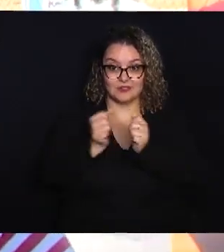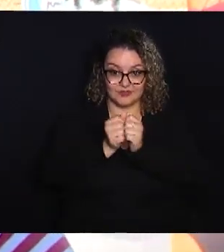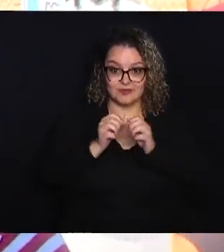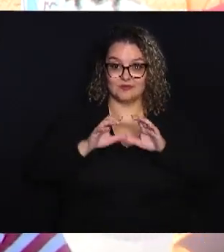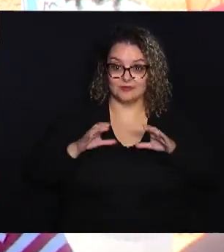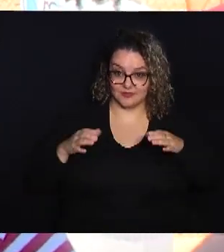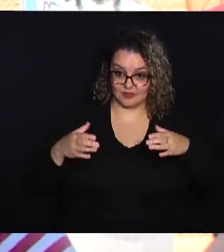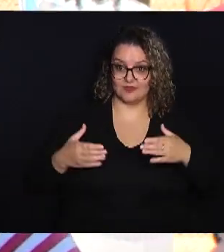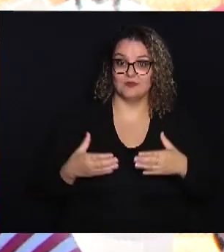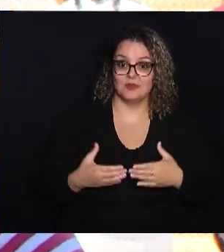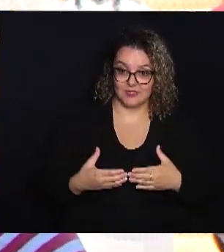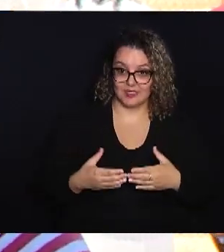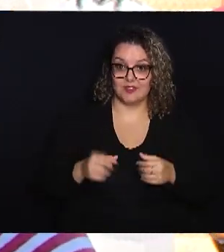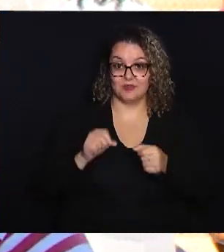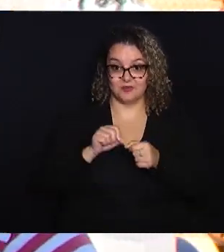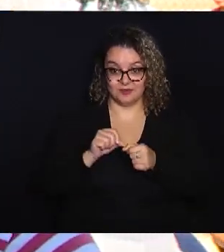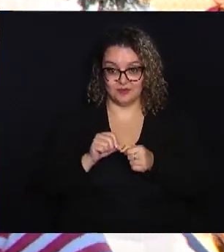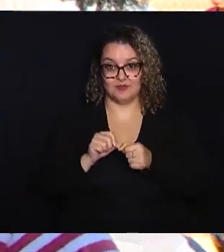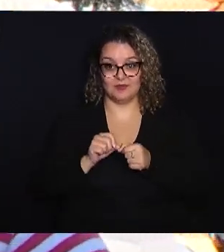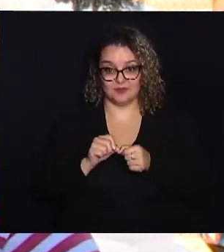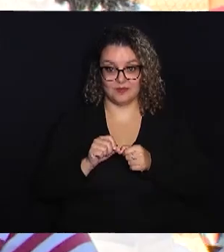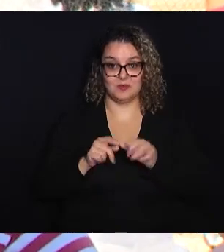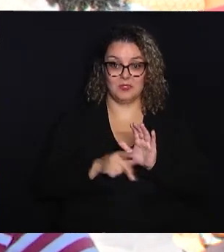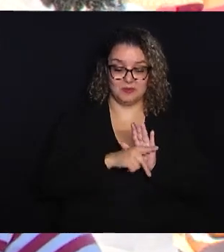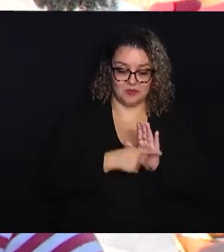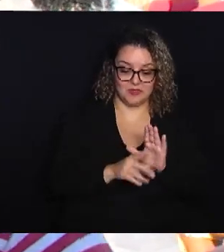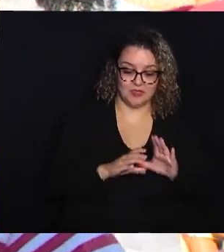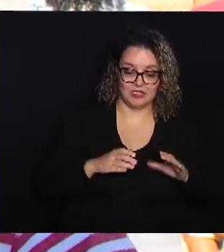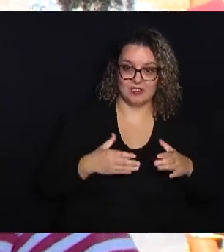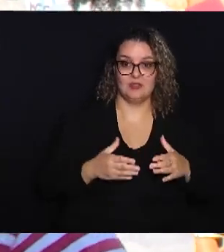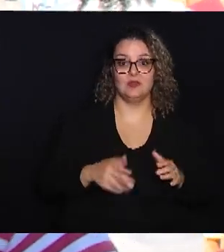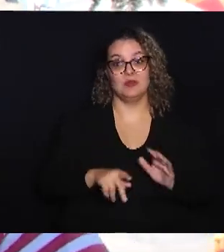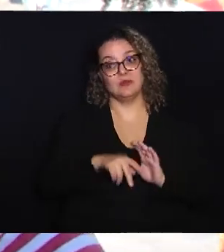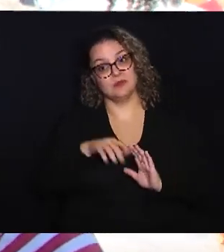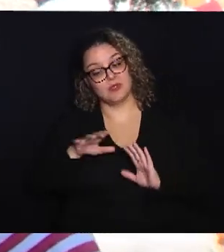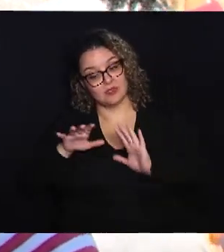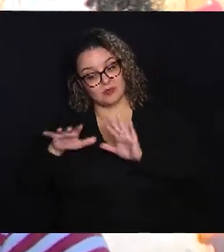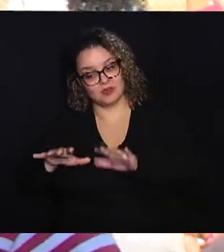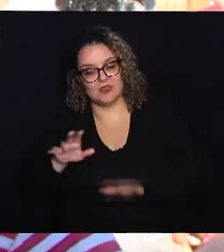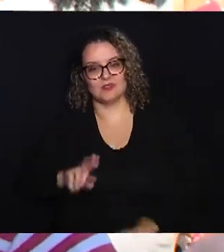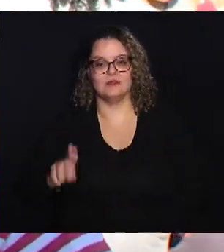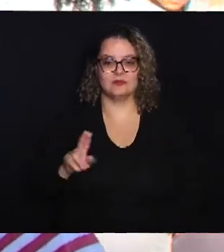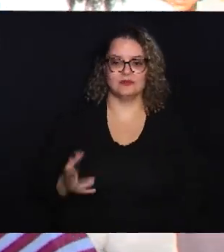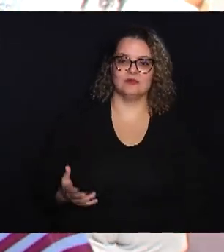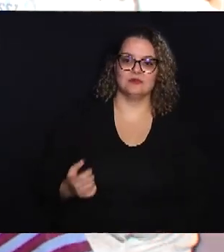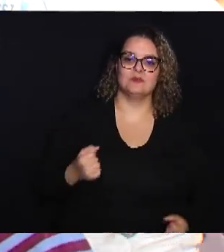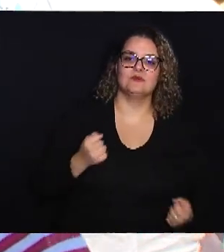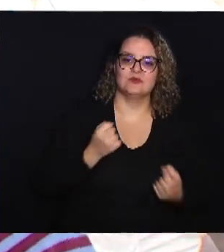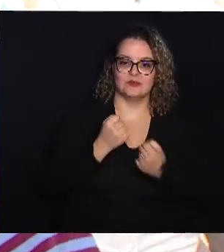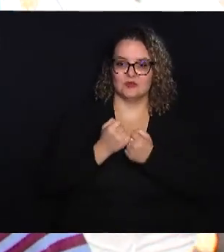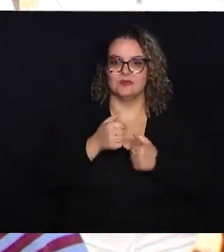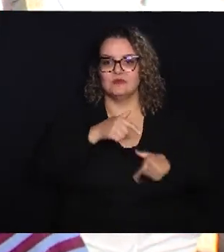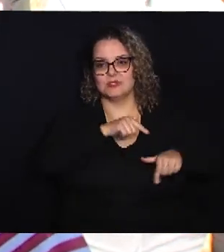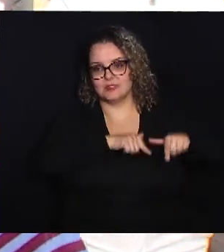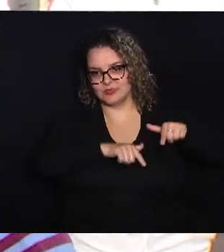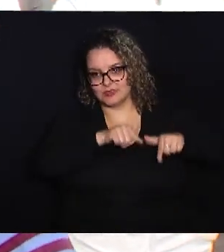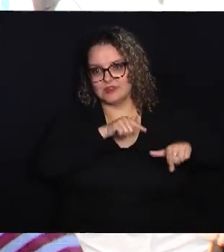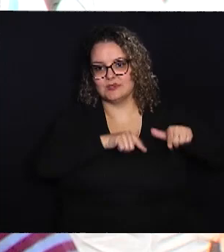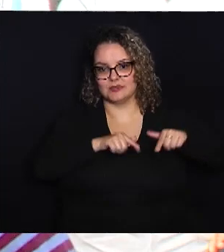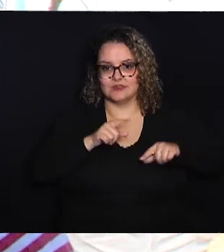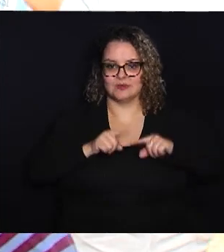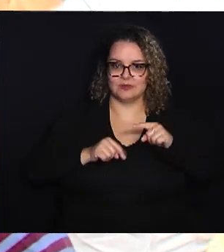com a comunidade. Então, ela é feita com a comunidade, para a comunidade e contando com o apoio